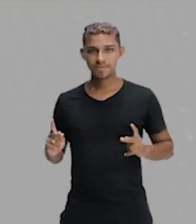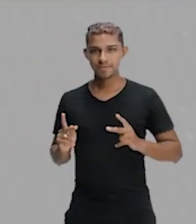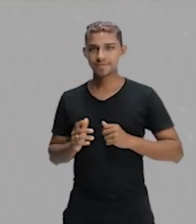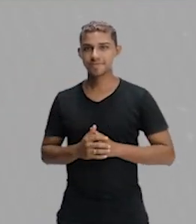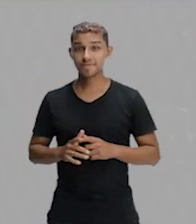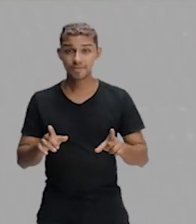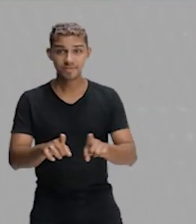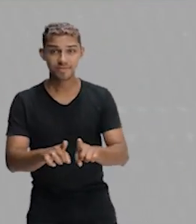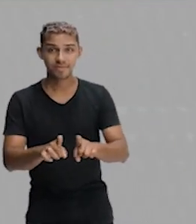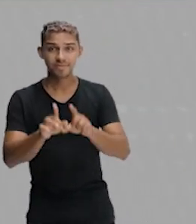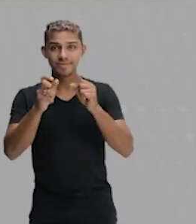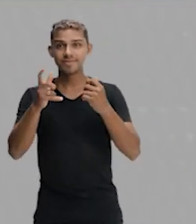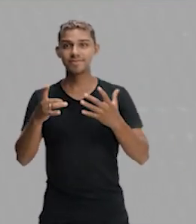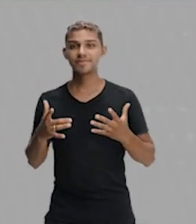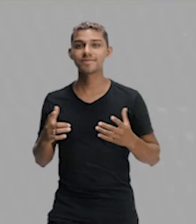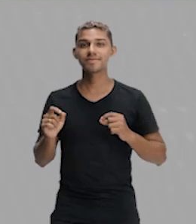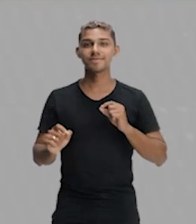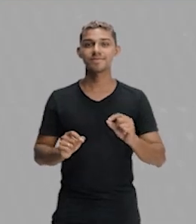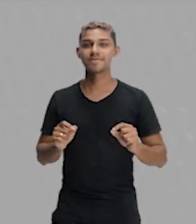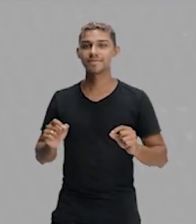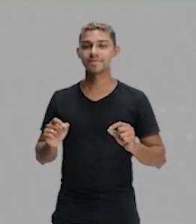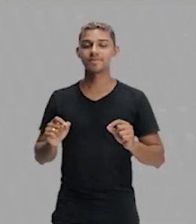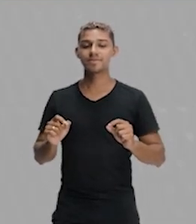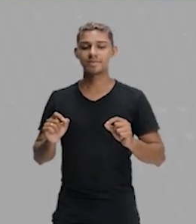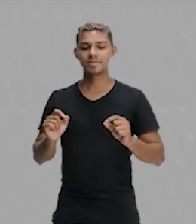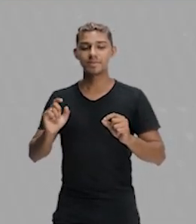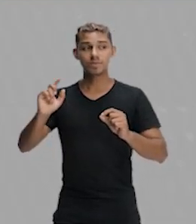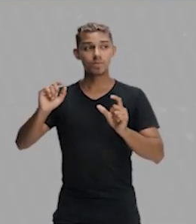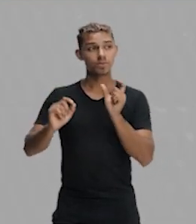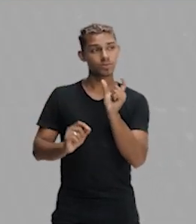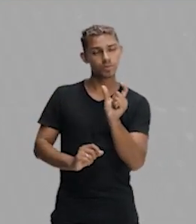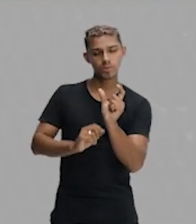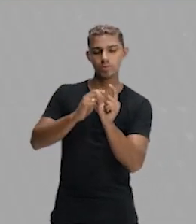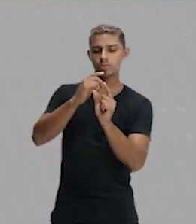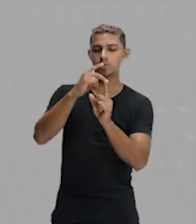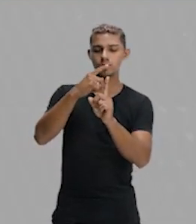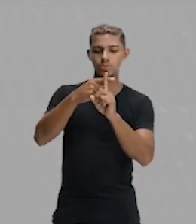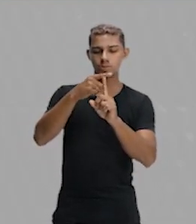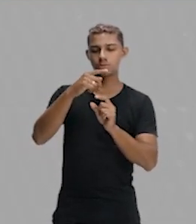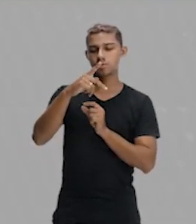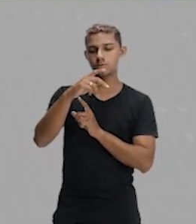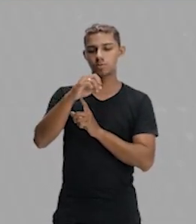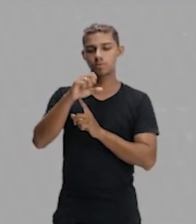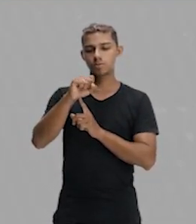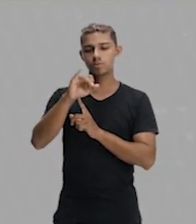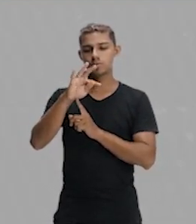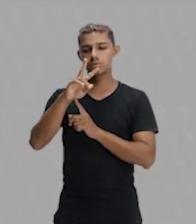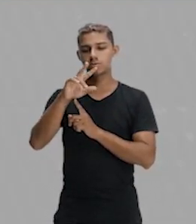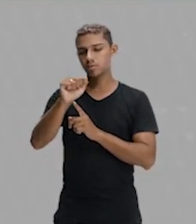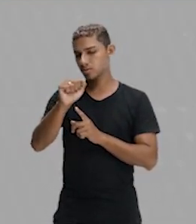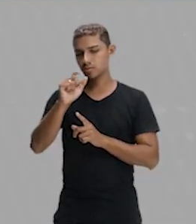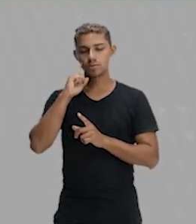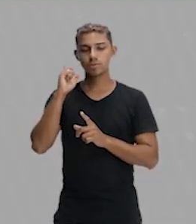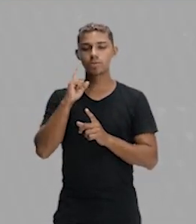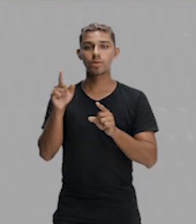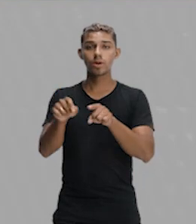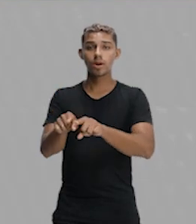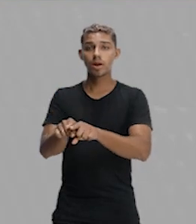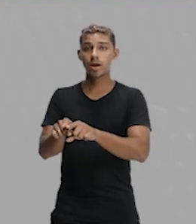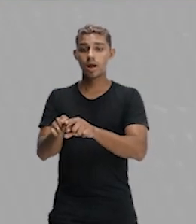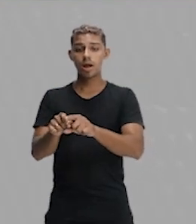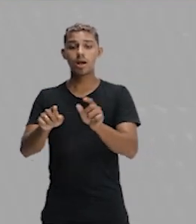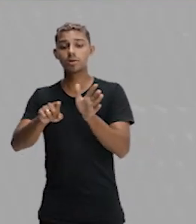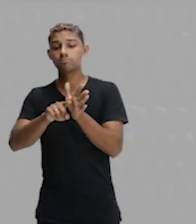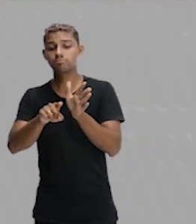também falamos da natureza da carga. A carga positiva, né, gera um campo, nas linhas do campo de afastamento, e a negativa de